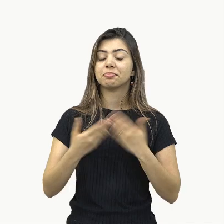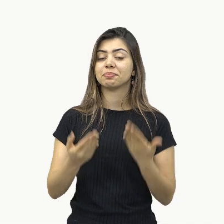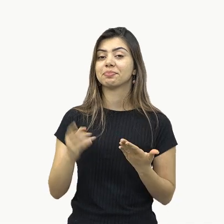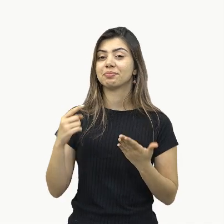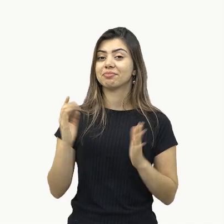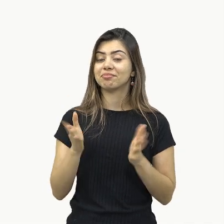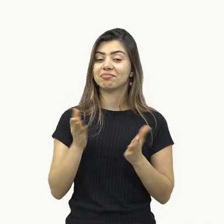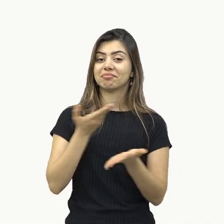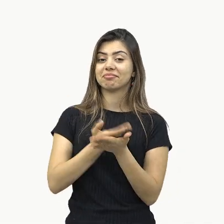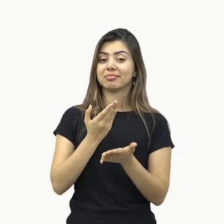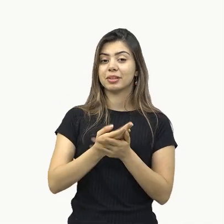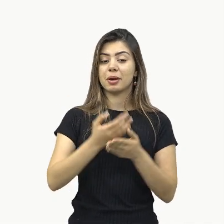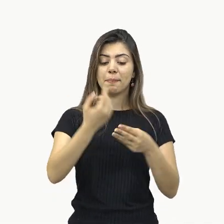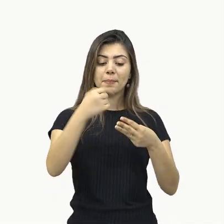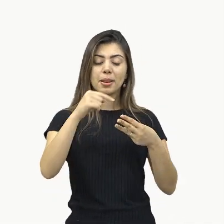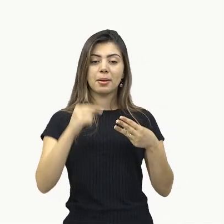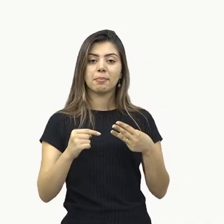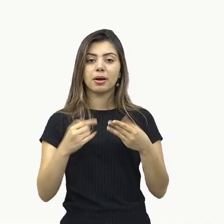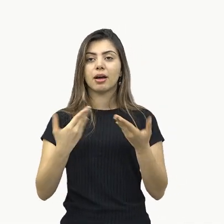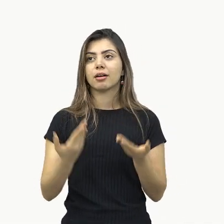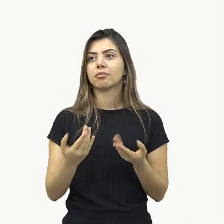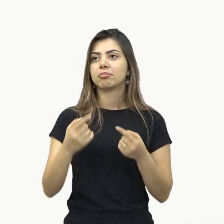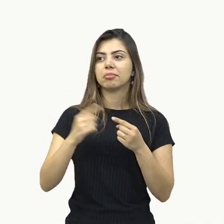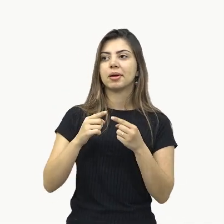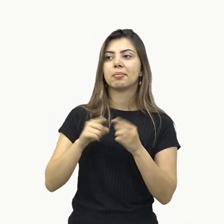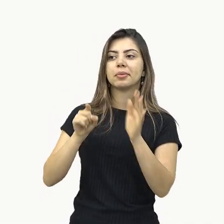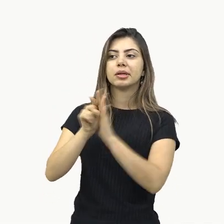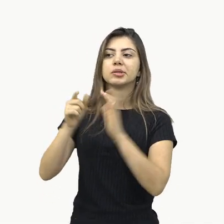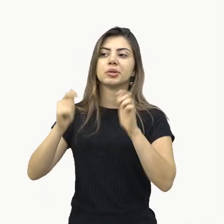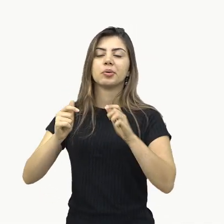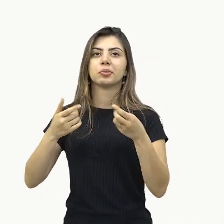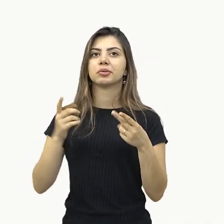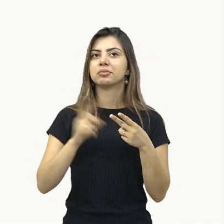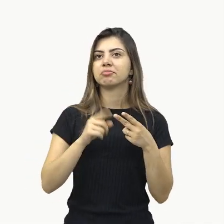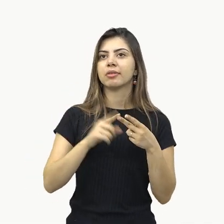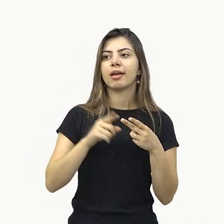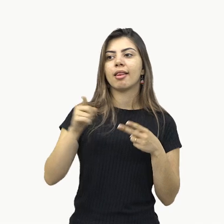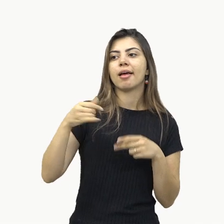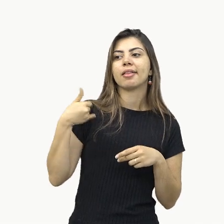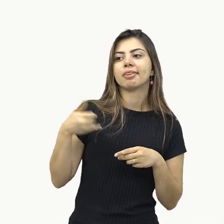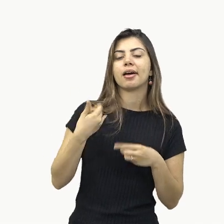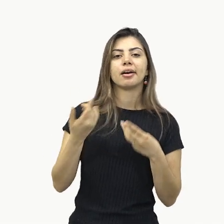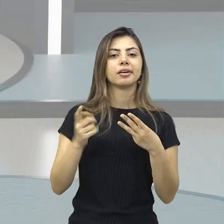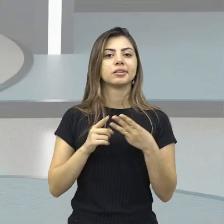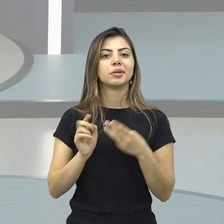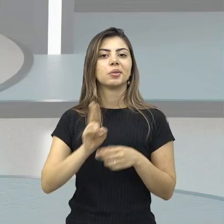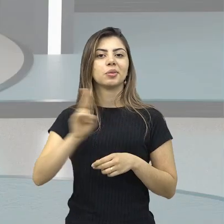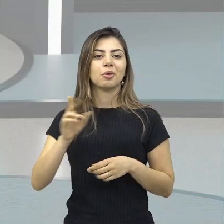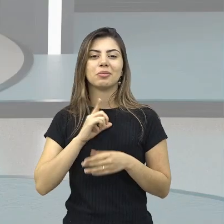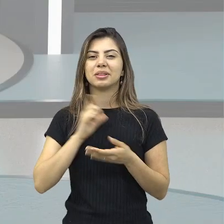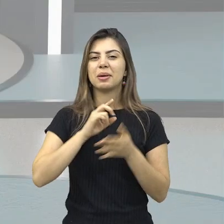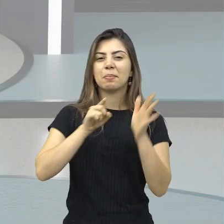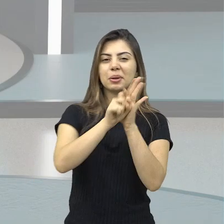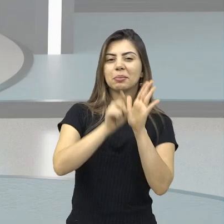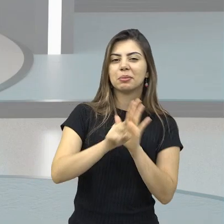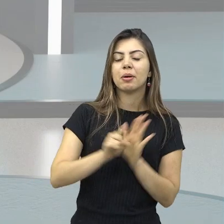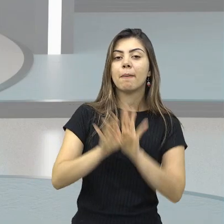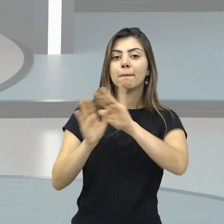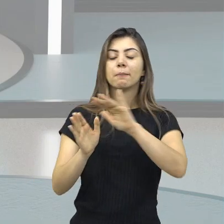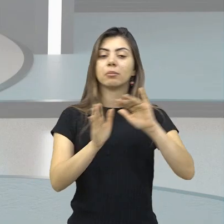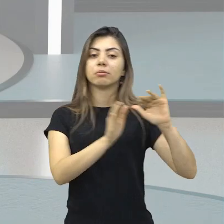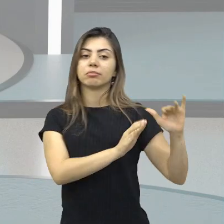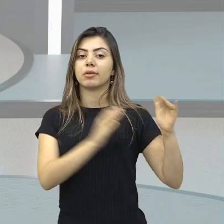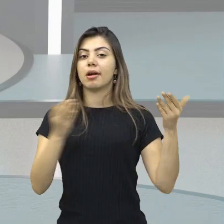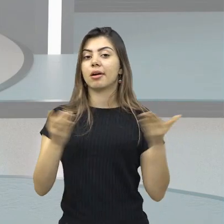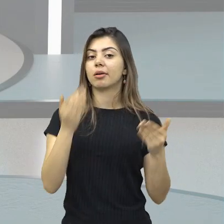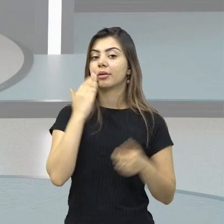várias perguntas aí, né, para saber de onde uma pessoa é, qual é a idade e também o nome dessa pessoa. Agora a gente vai ver um outro tópico gramatical, que